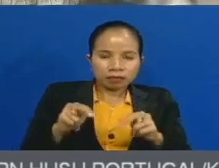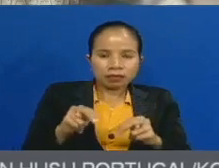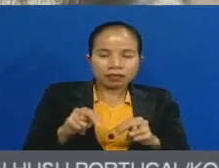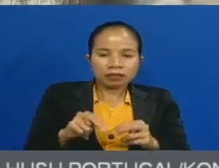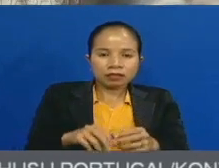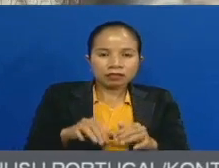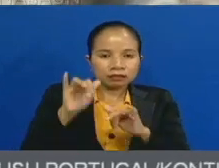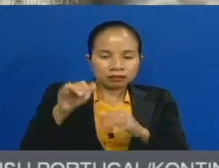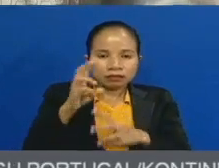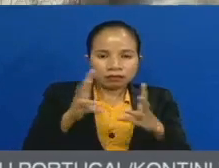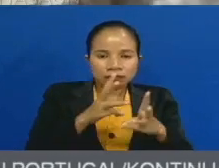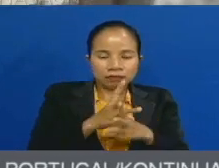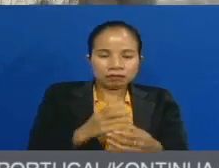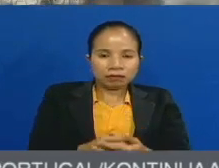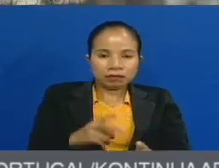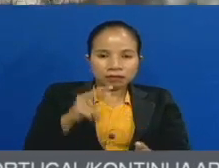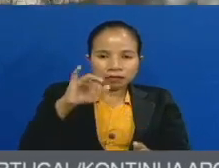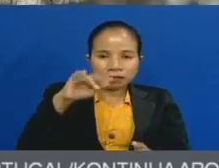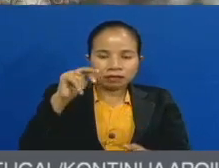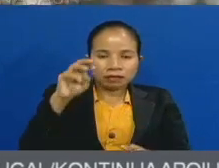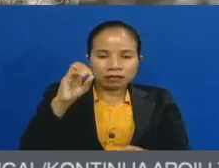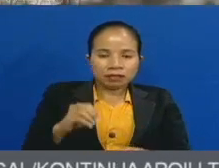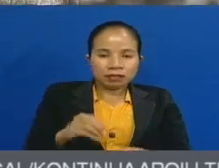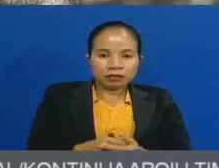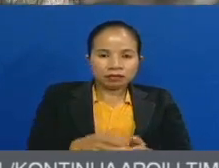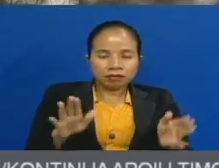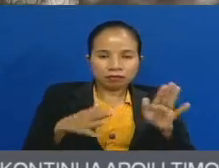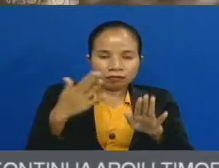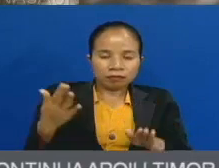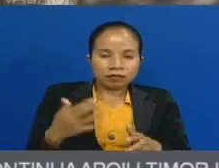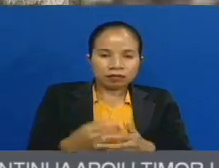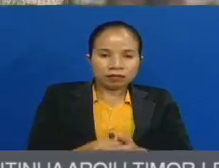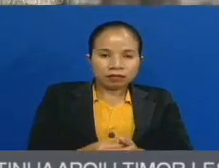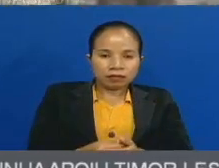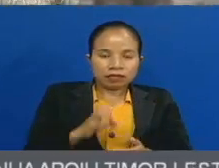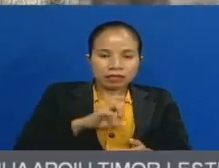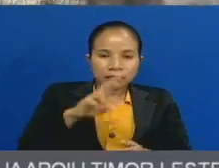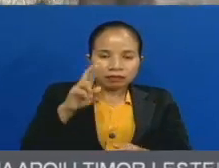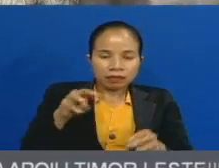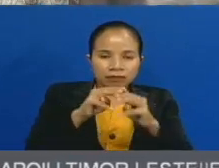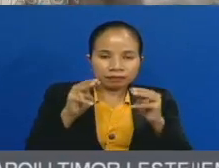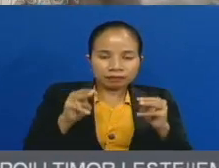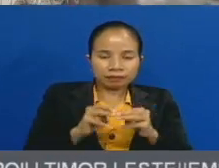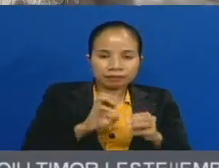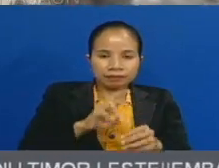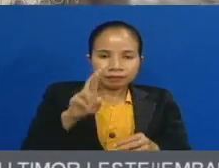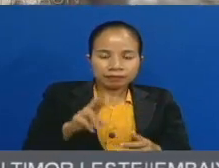mondo. Nino Koni Santana detetado mata iha base guerrilla Mertutu, municipio